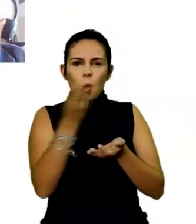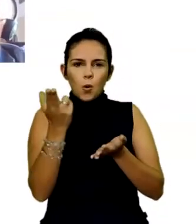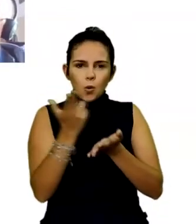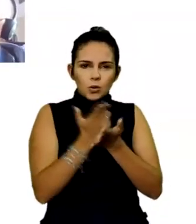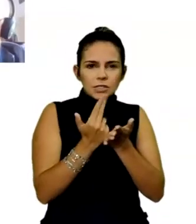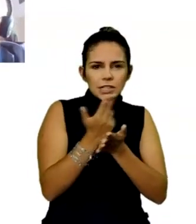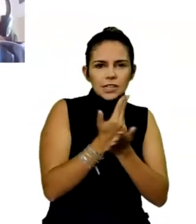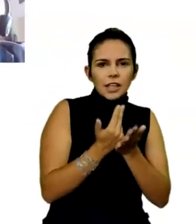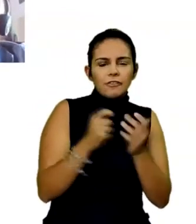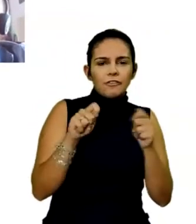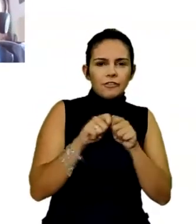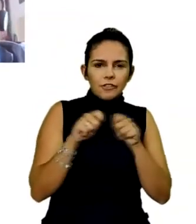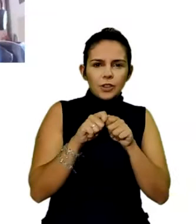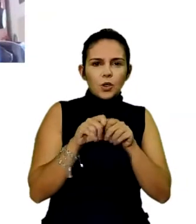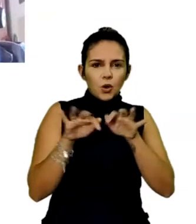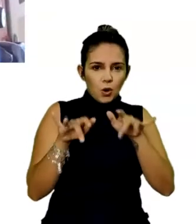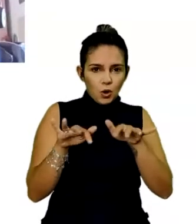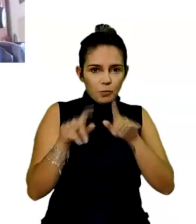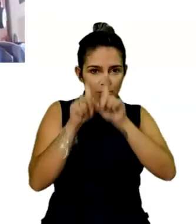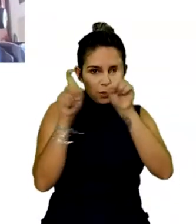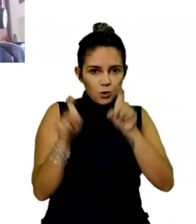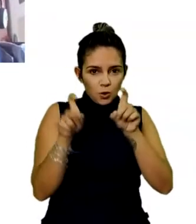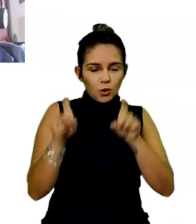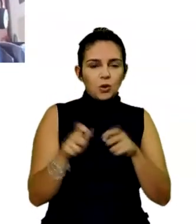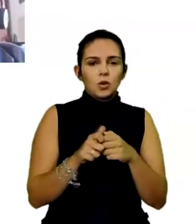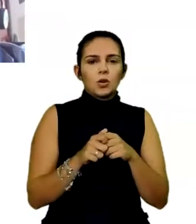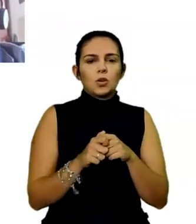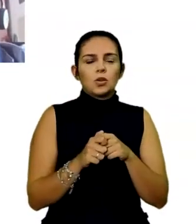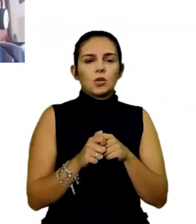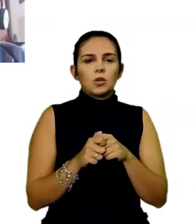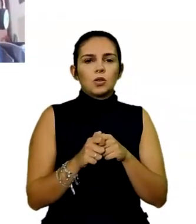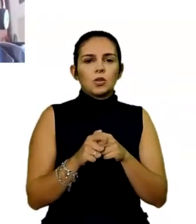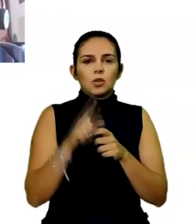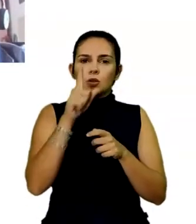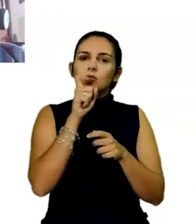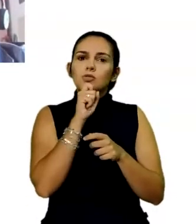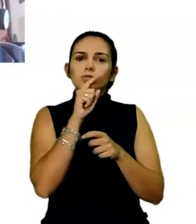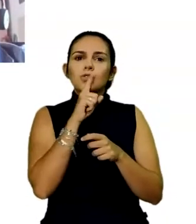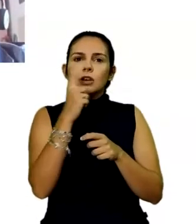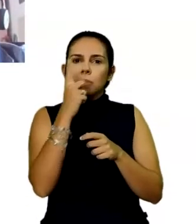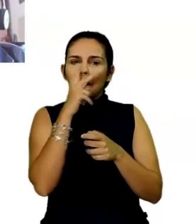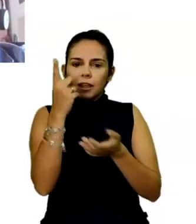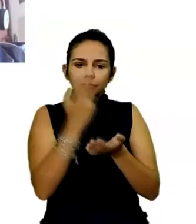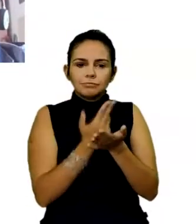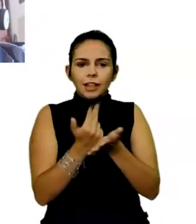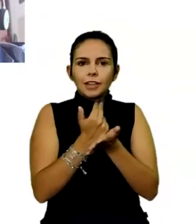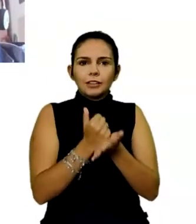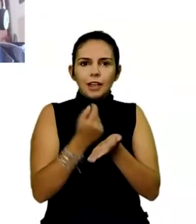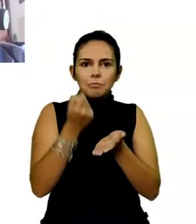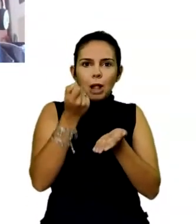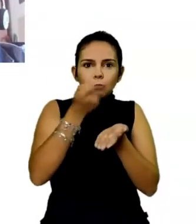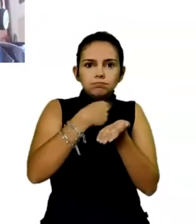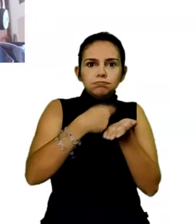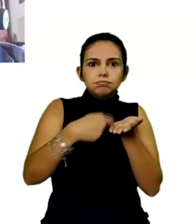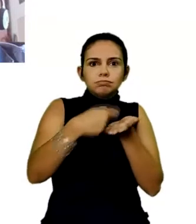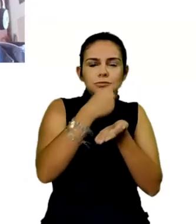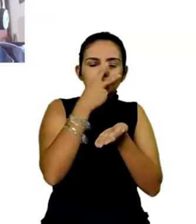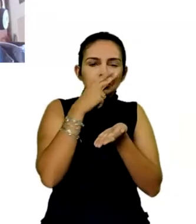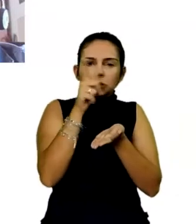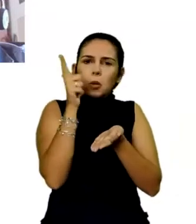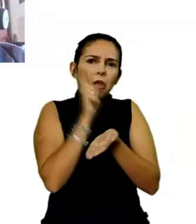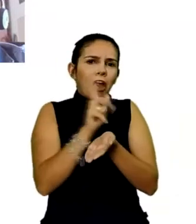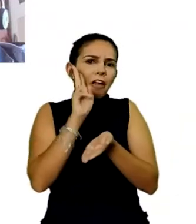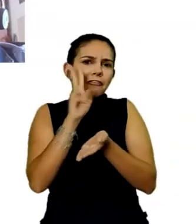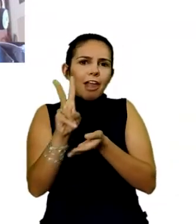ilustrações feitas no computador que você jura que é uma aquarela. Você é incapaz de dizer